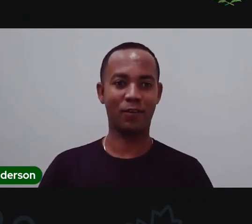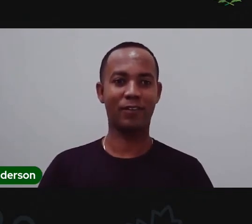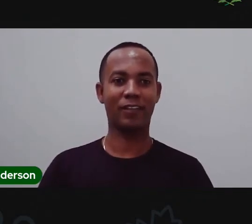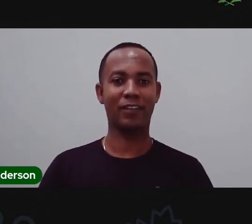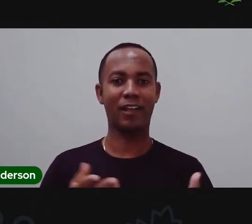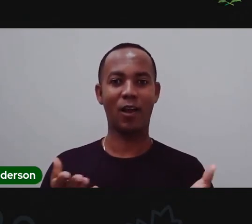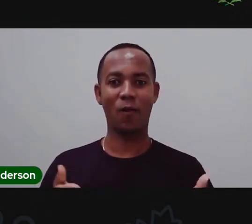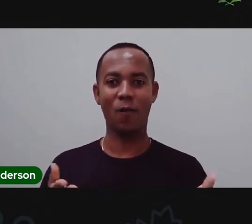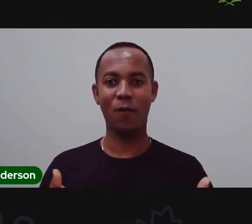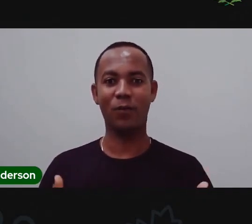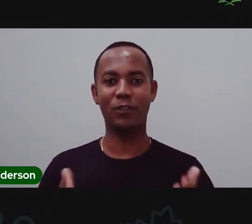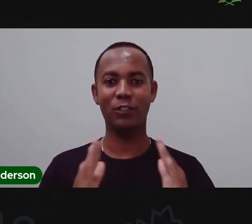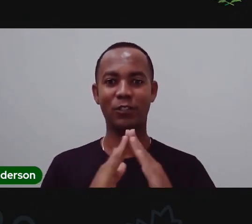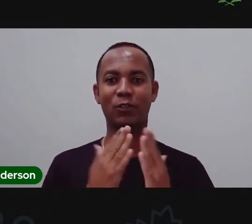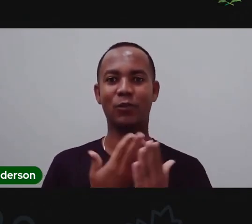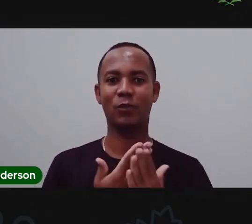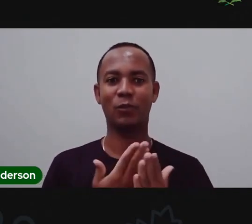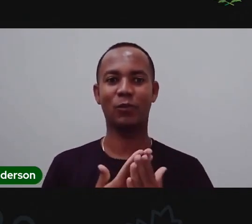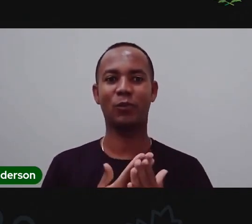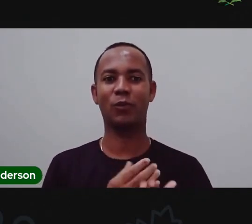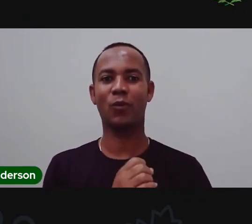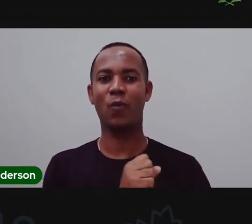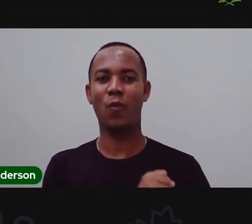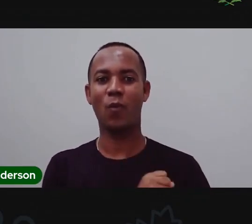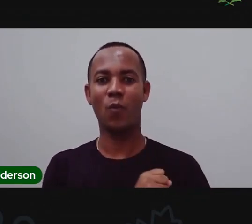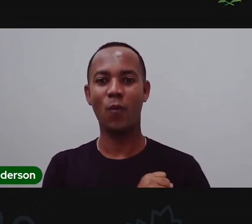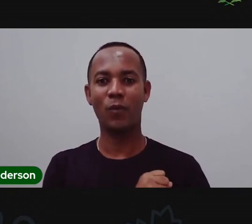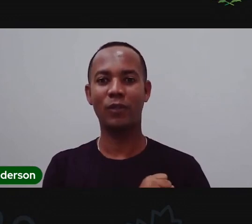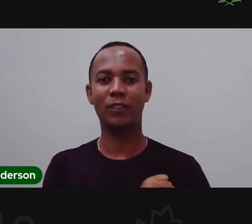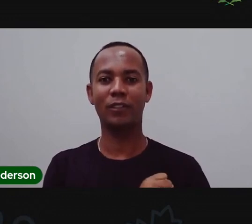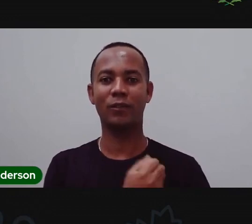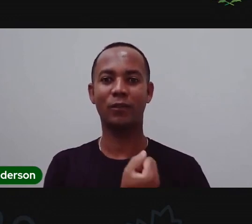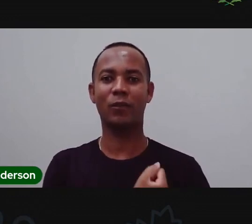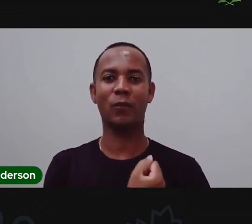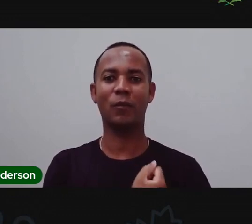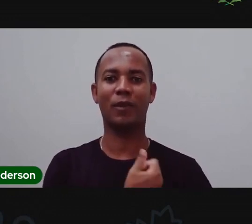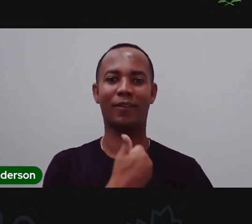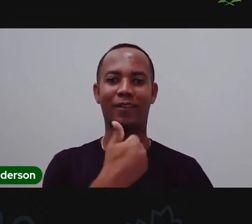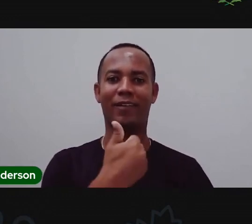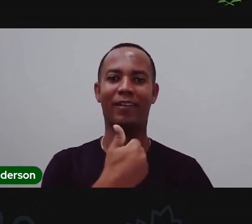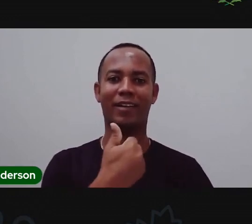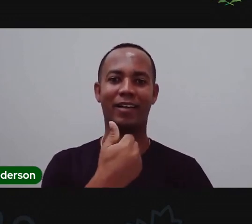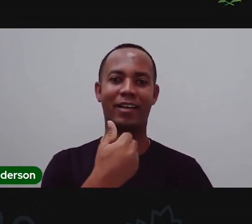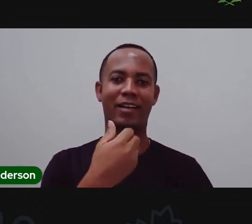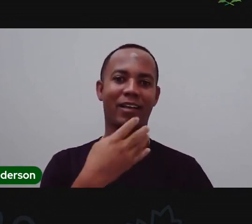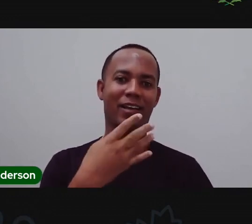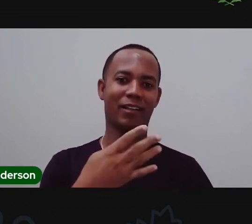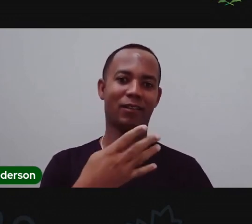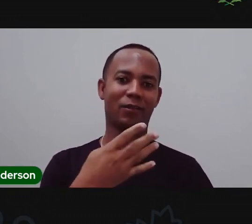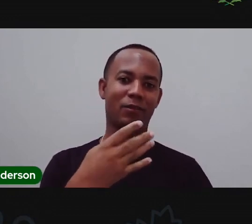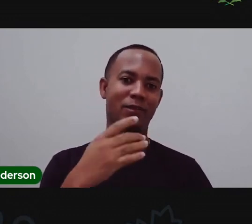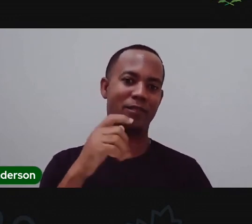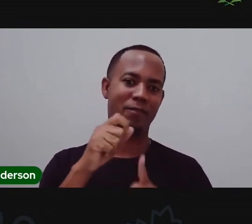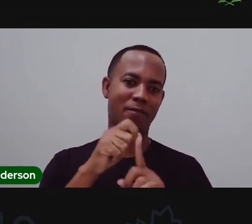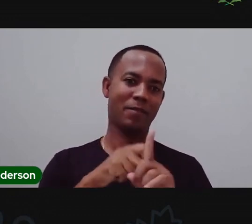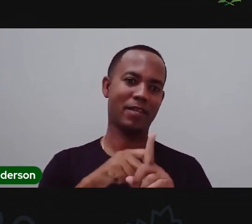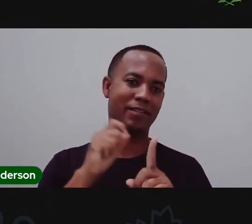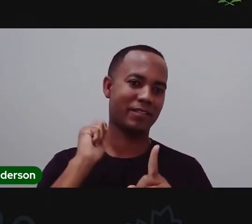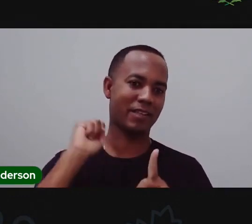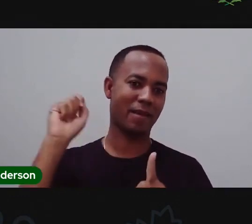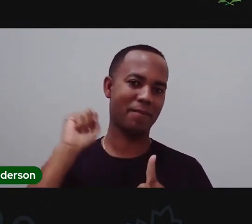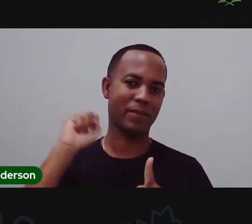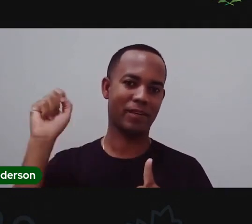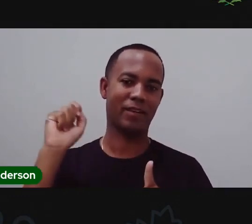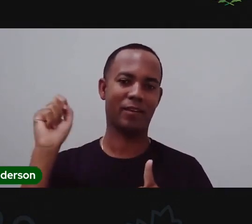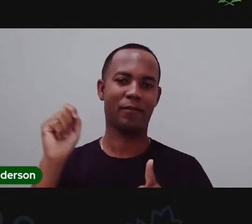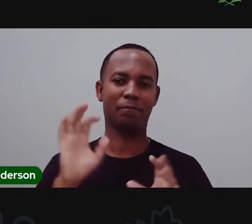aula 8, no dia 14 de abril de 2021. Me arrumar aqui para ficar bonita para